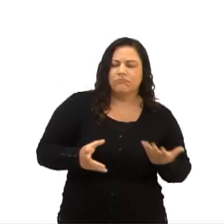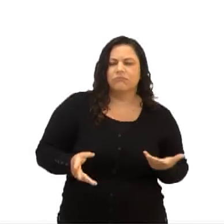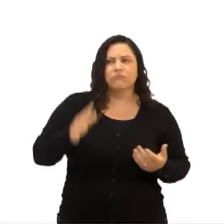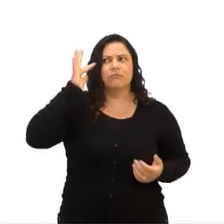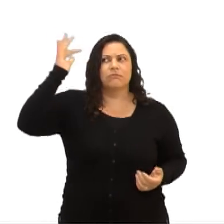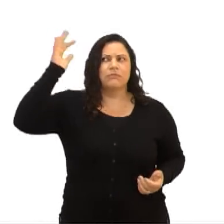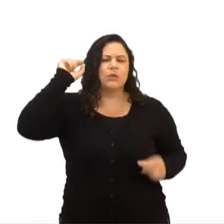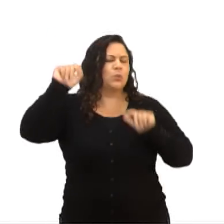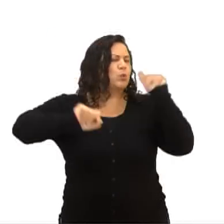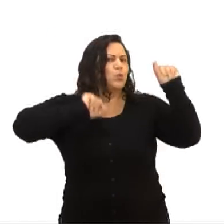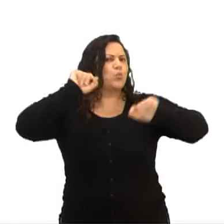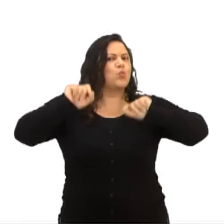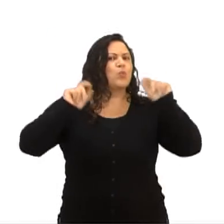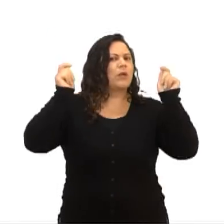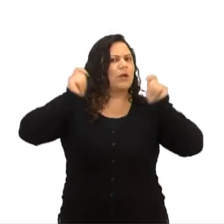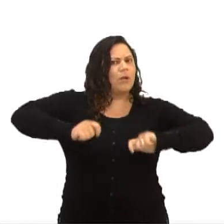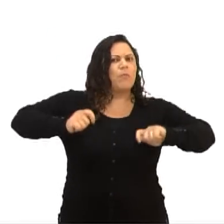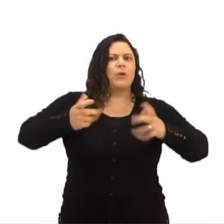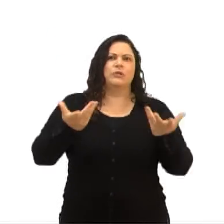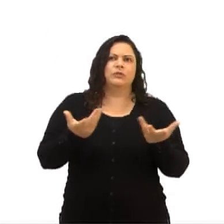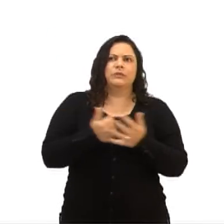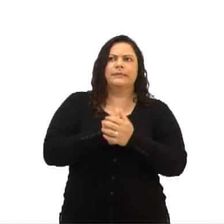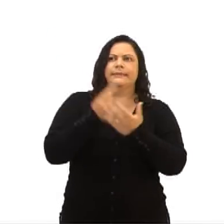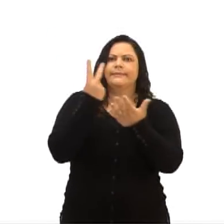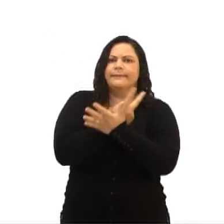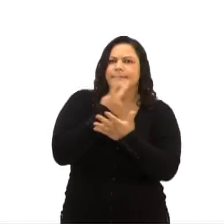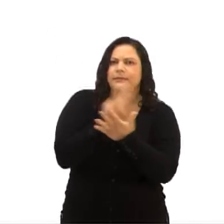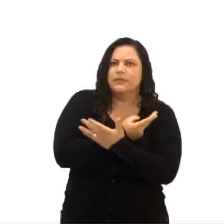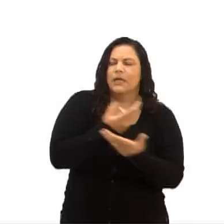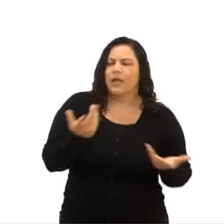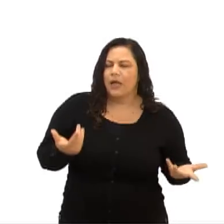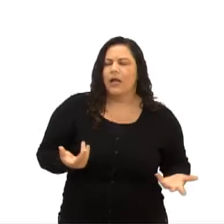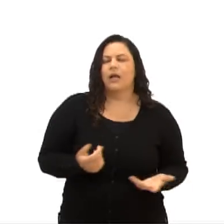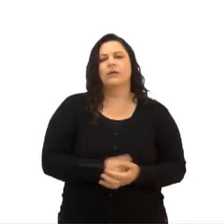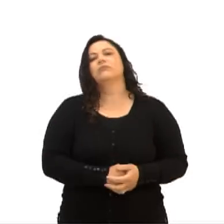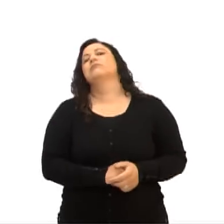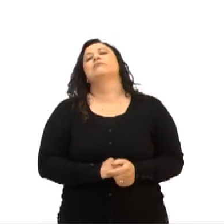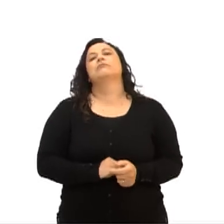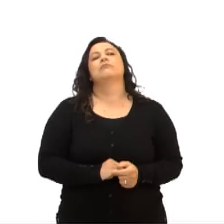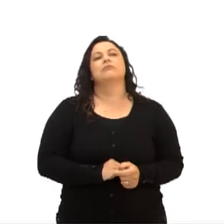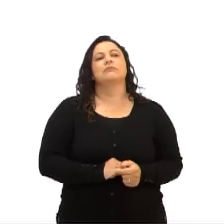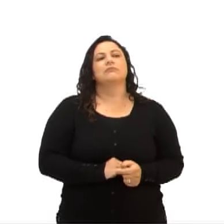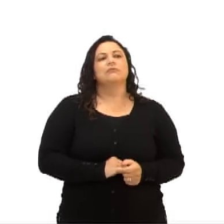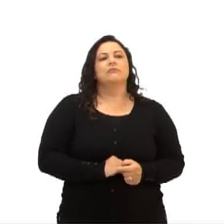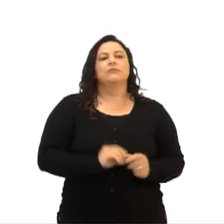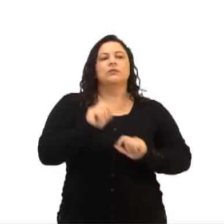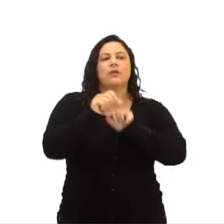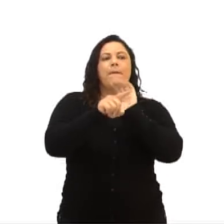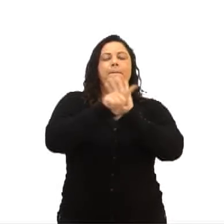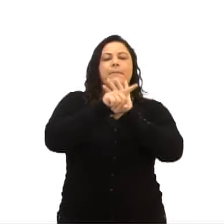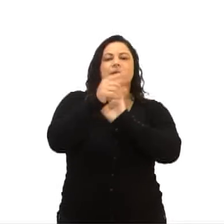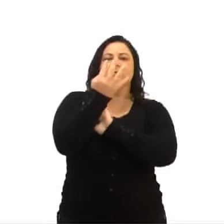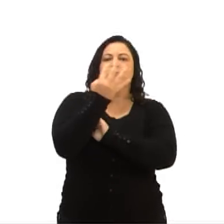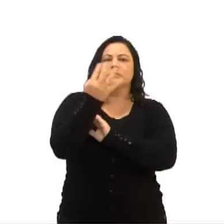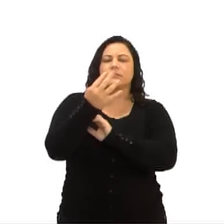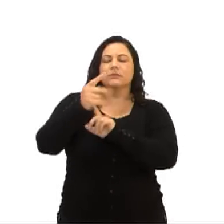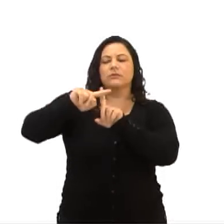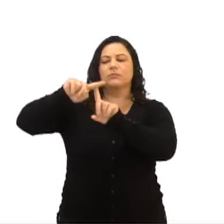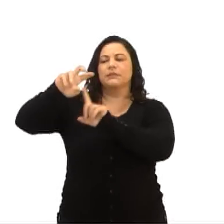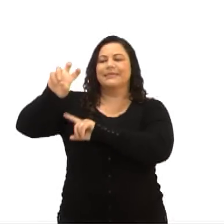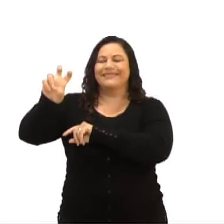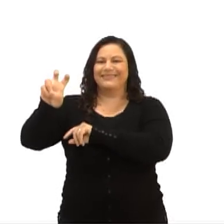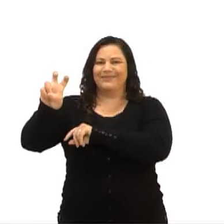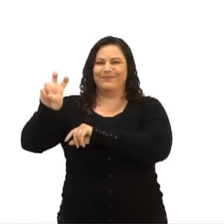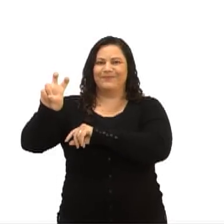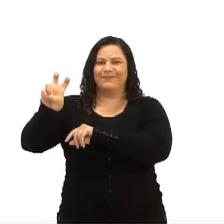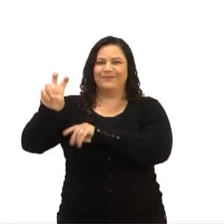qual que você pode ter comido uma bola aí, tá? Ter errado um pouquinho. O menos 4 com mais 5,